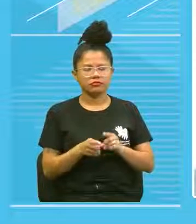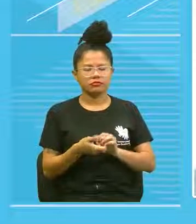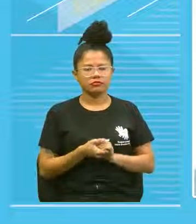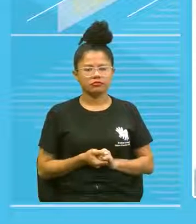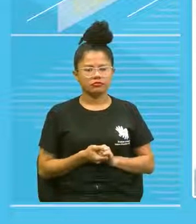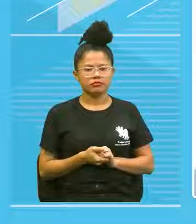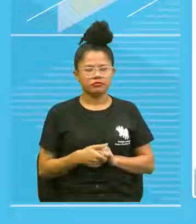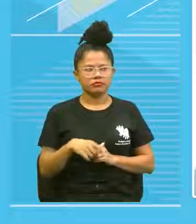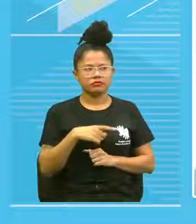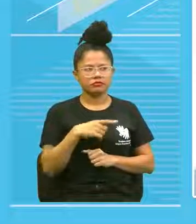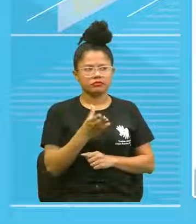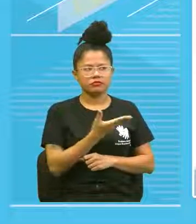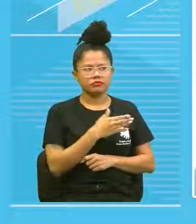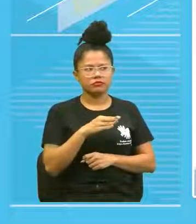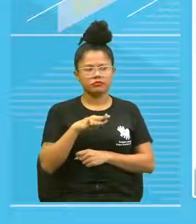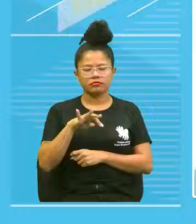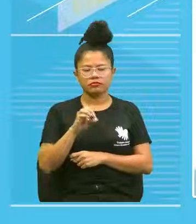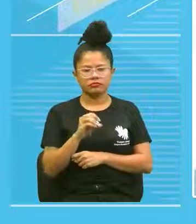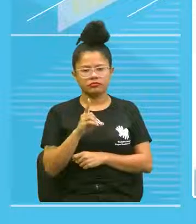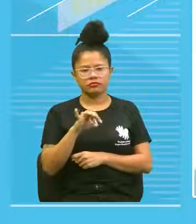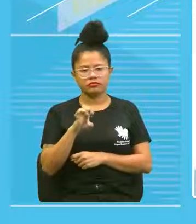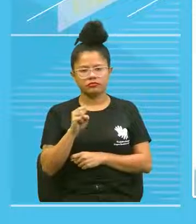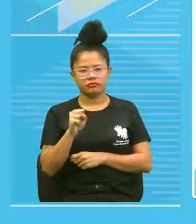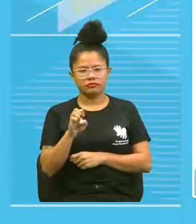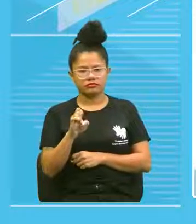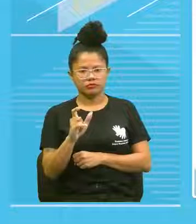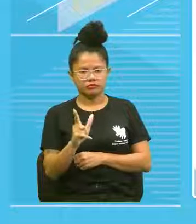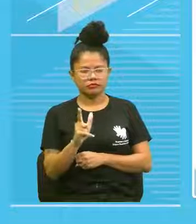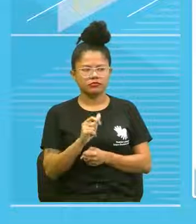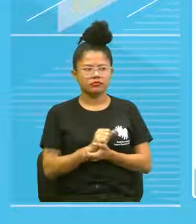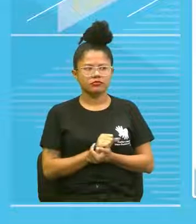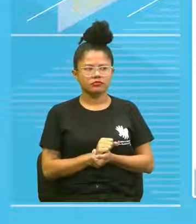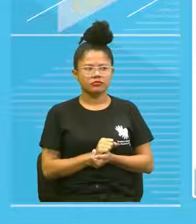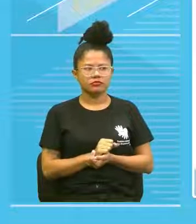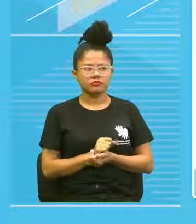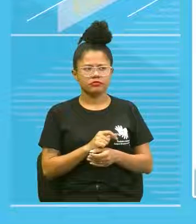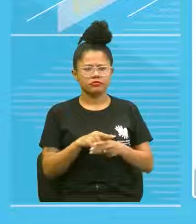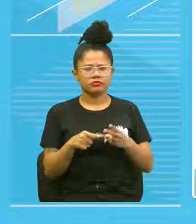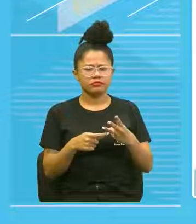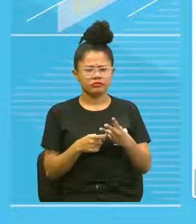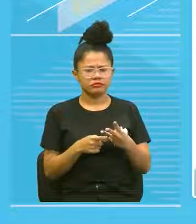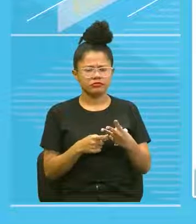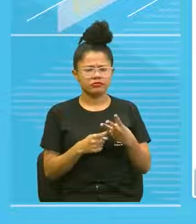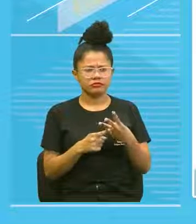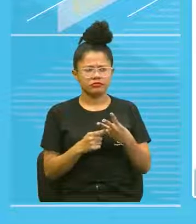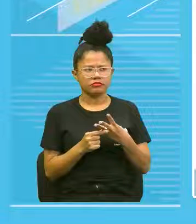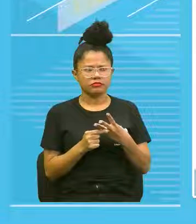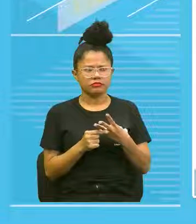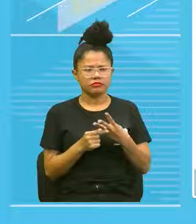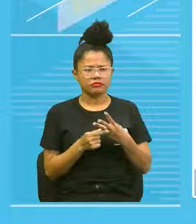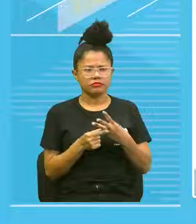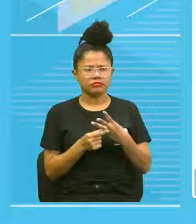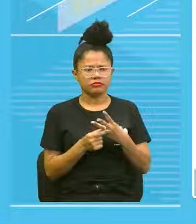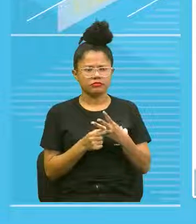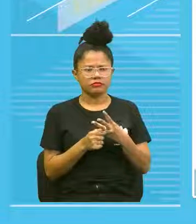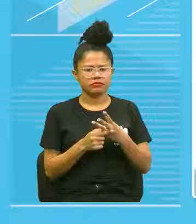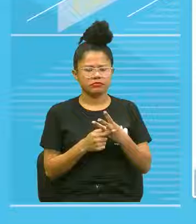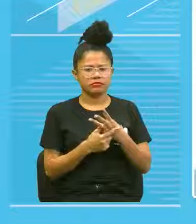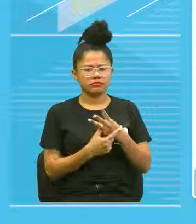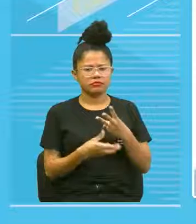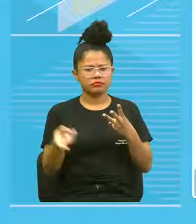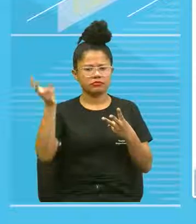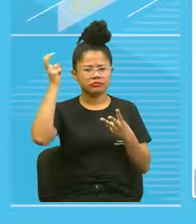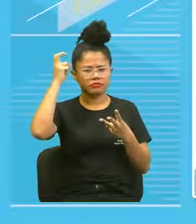o biodiesel quer dizer que esses três vegetais